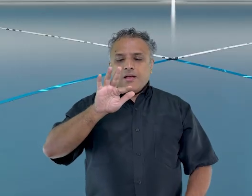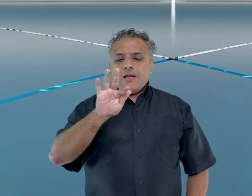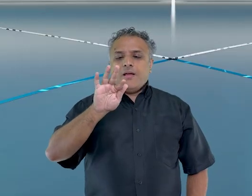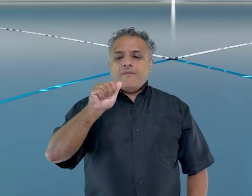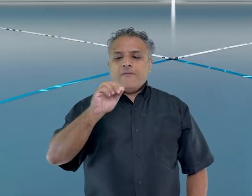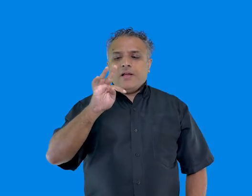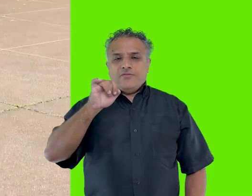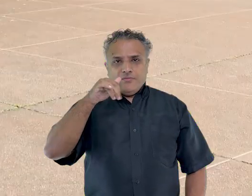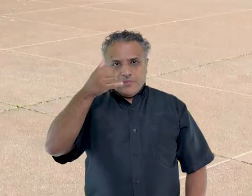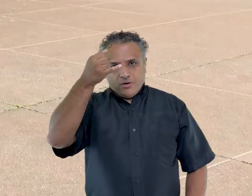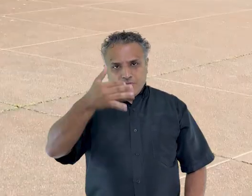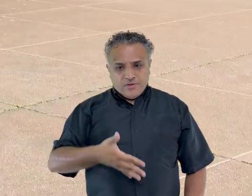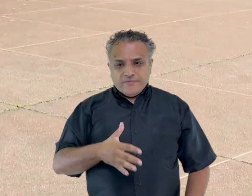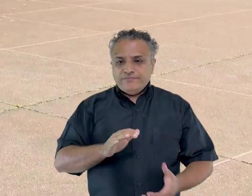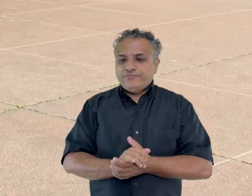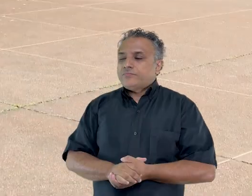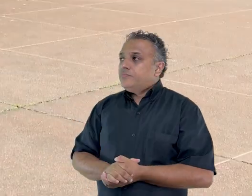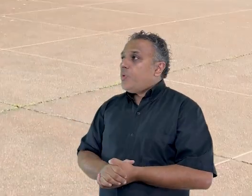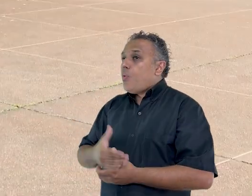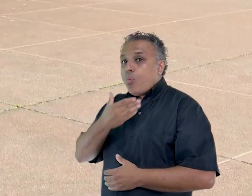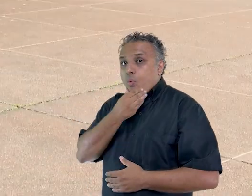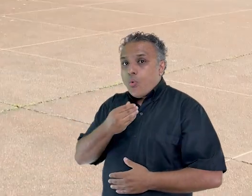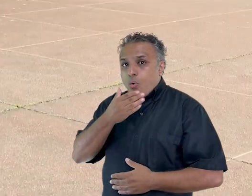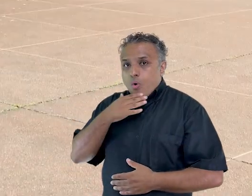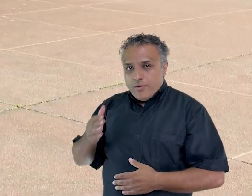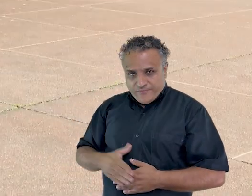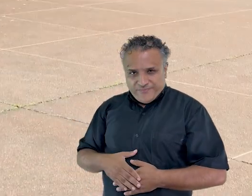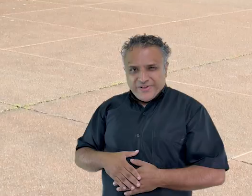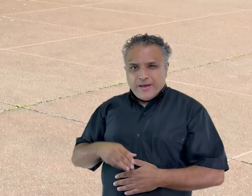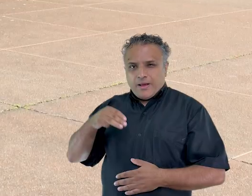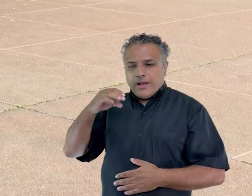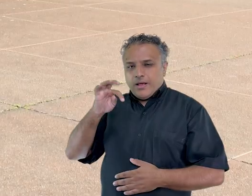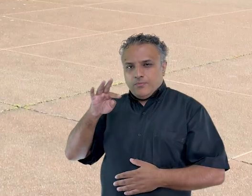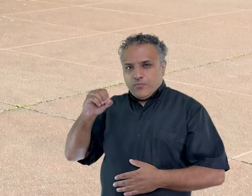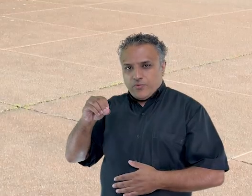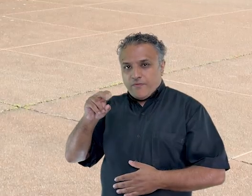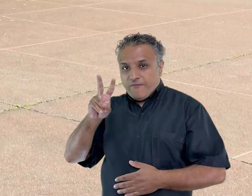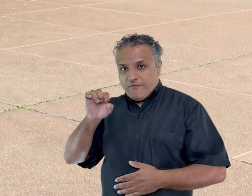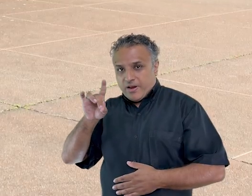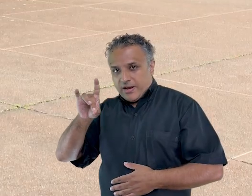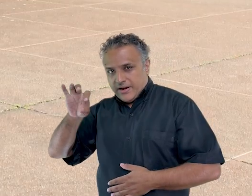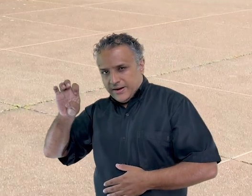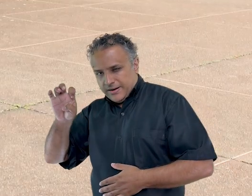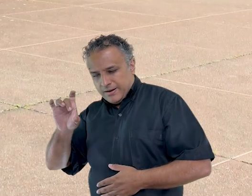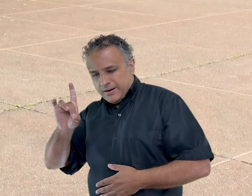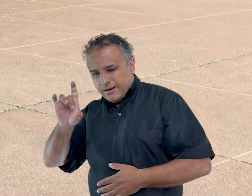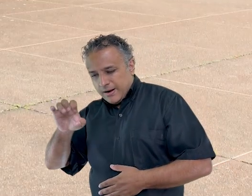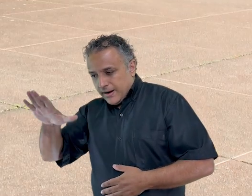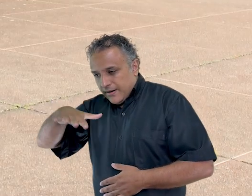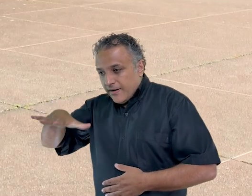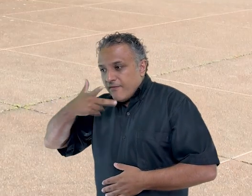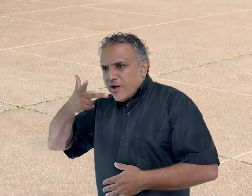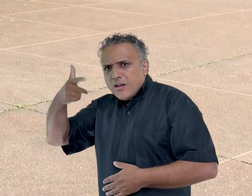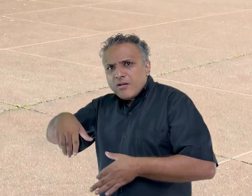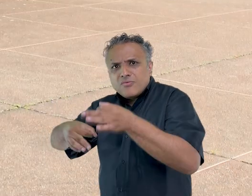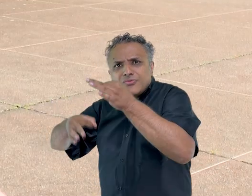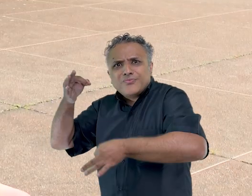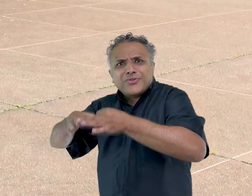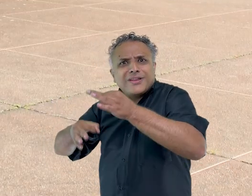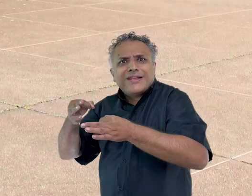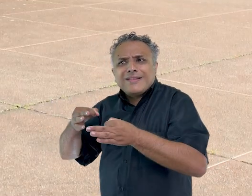conta agora. Um homem em Campo Verde, Mato Grosso, garantiu o direito ao auxílio-acidente depois de uma perícia